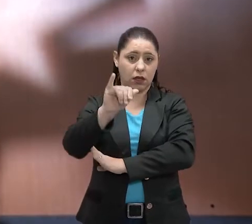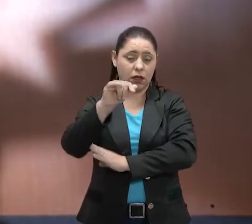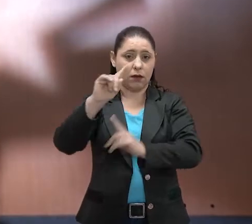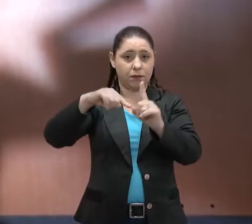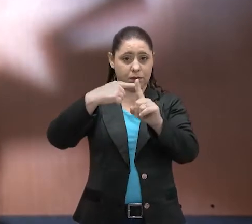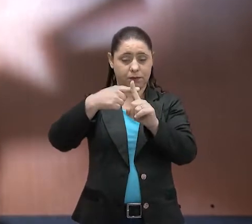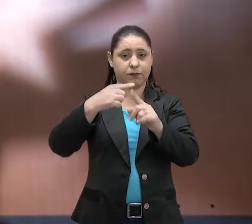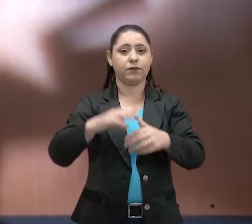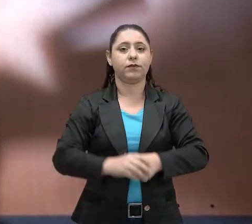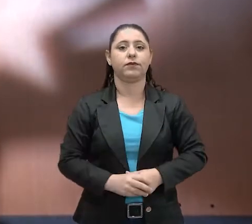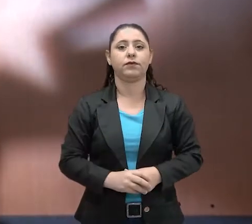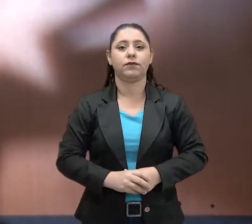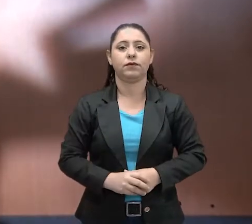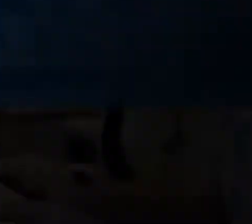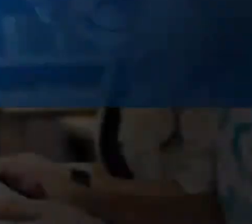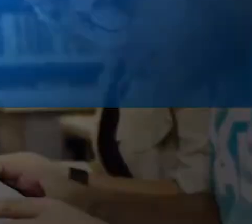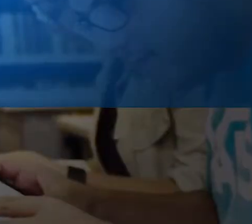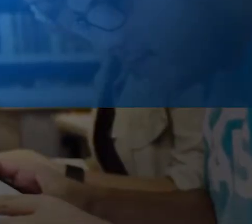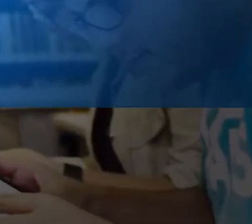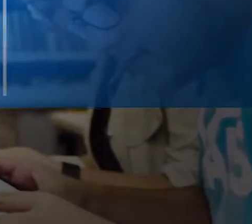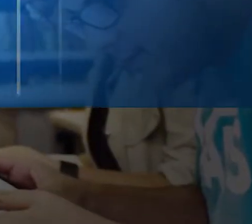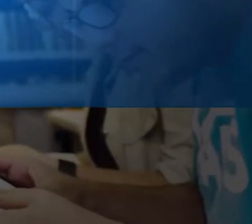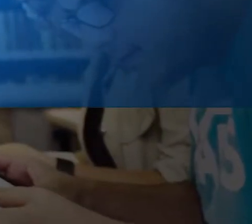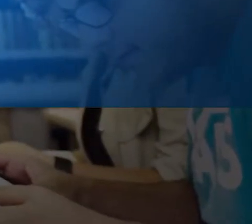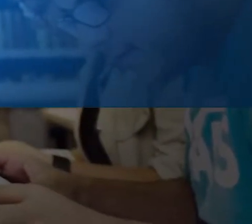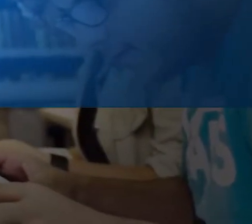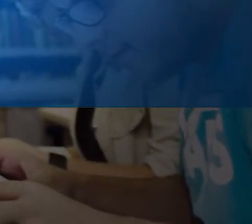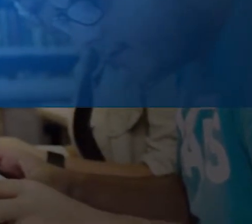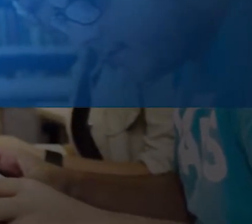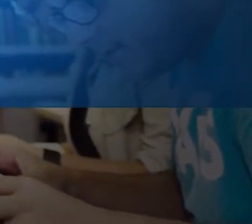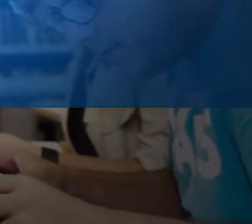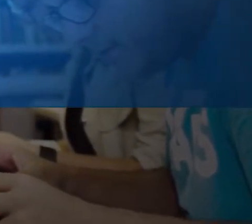Fique ligado, até daqui a pouco.